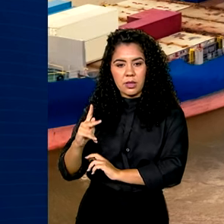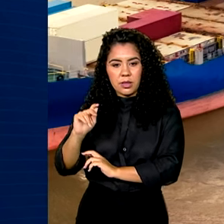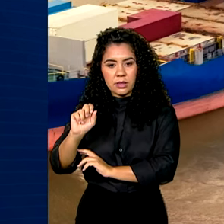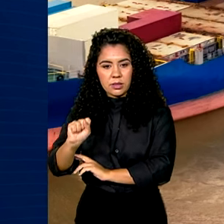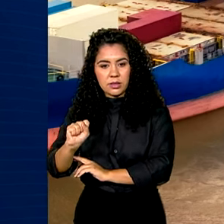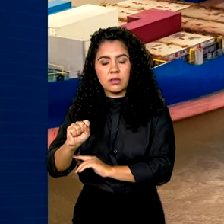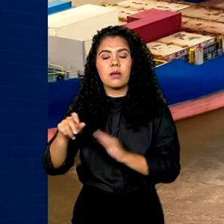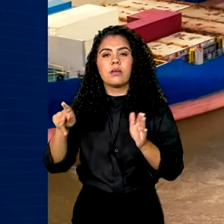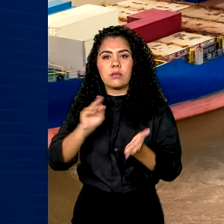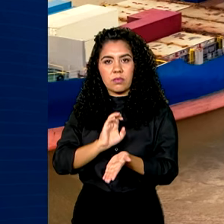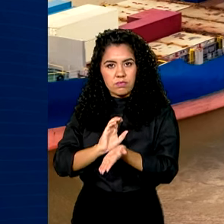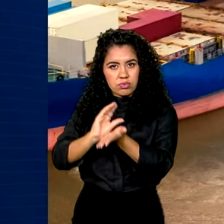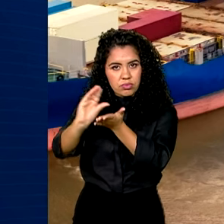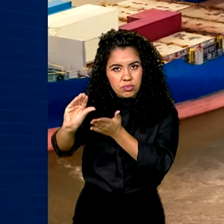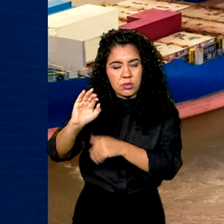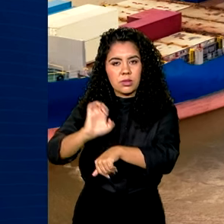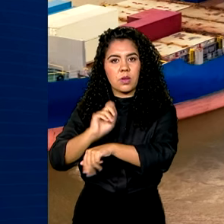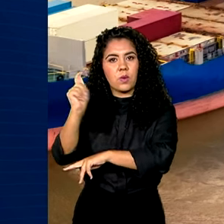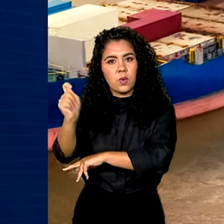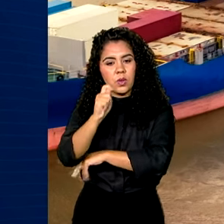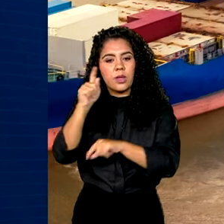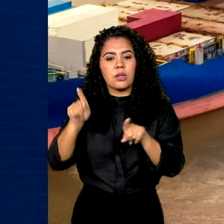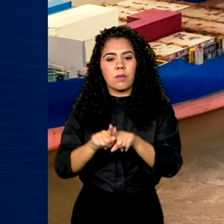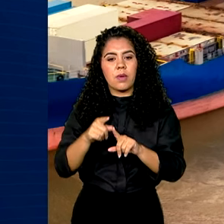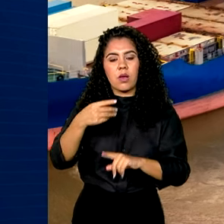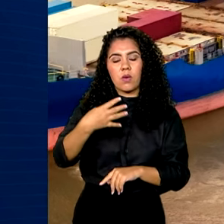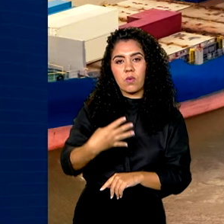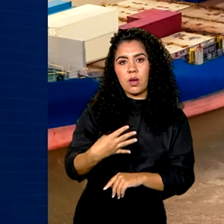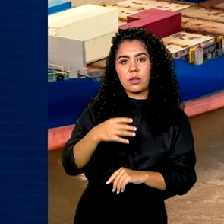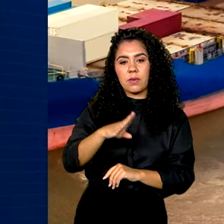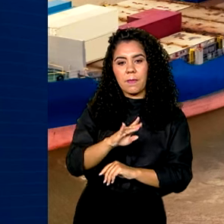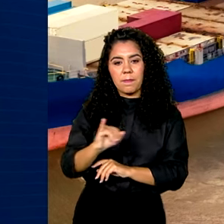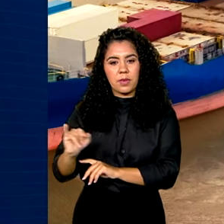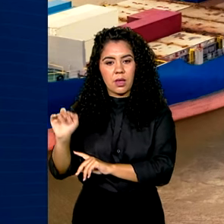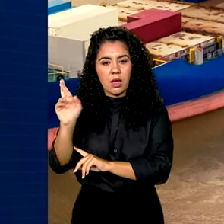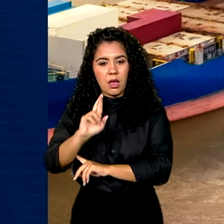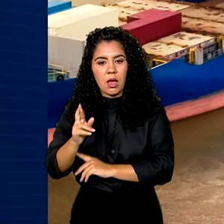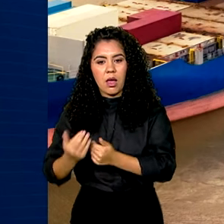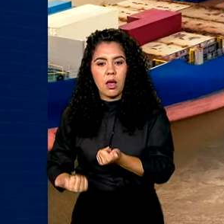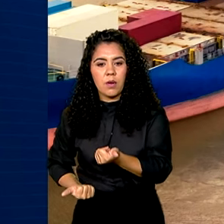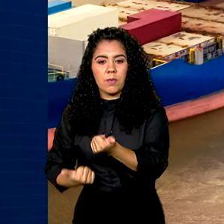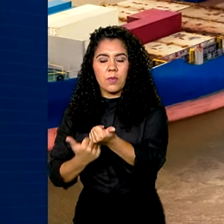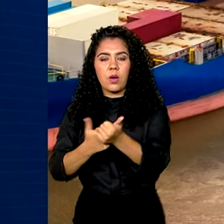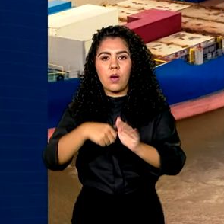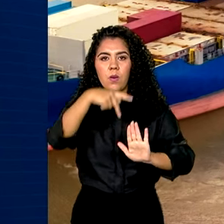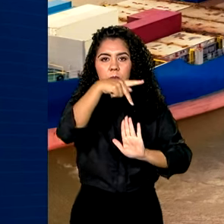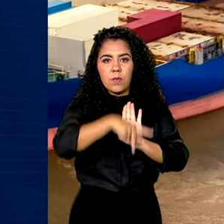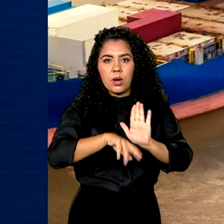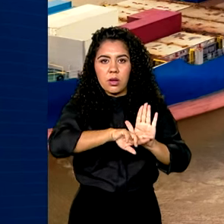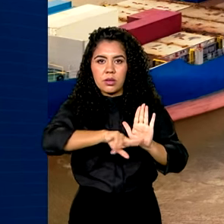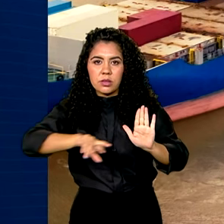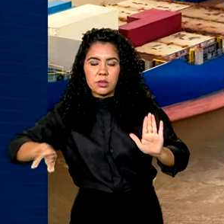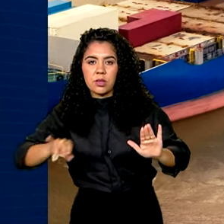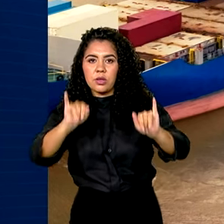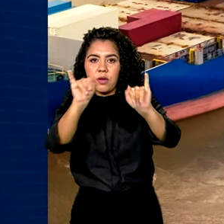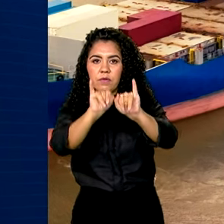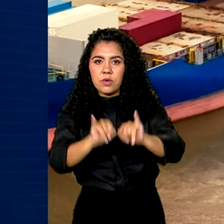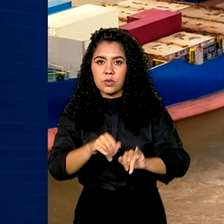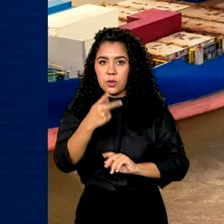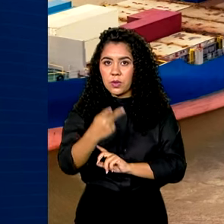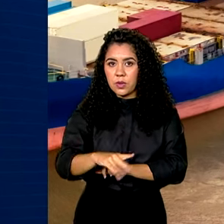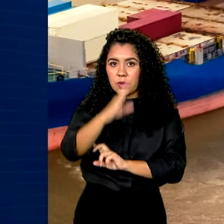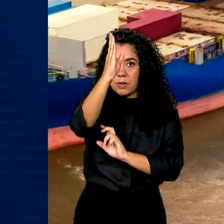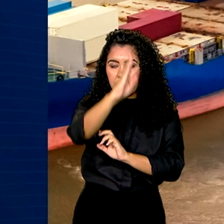Sul 4 bilhões Para apoiar projetos na área de infraestrutura no Brasil incluindo